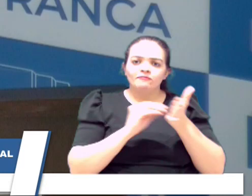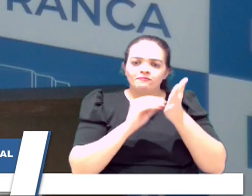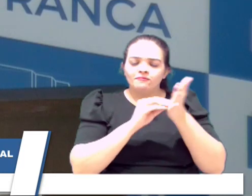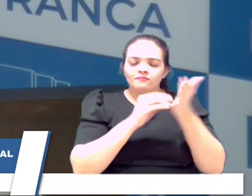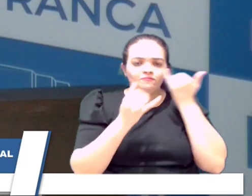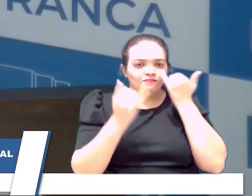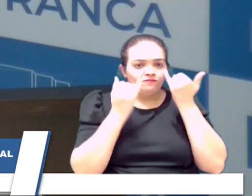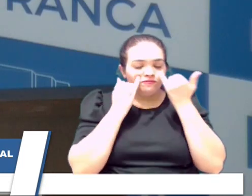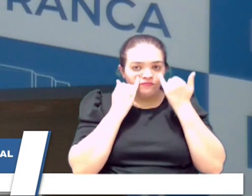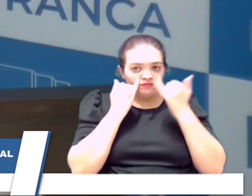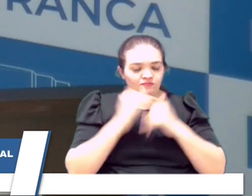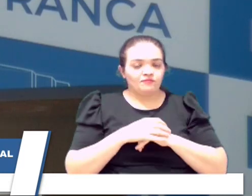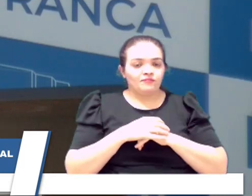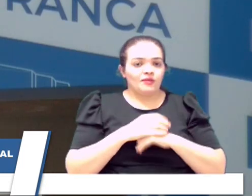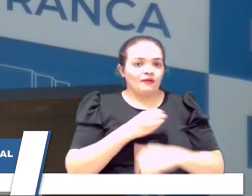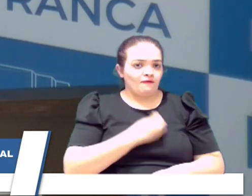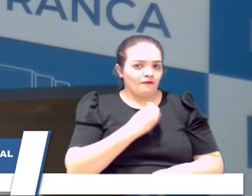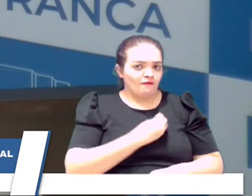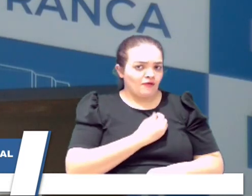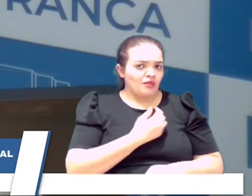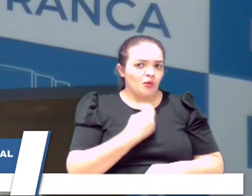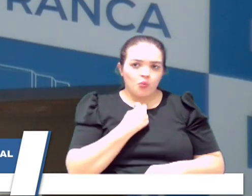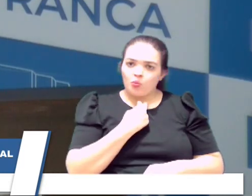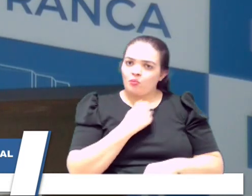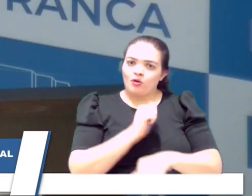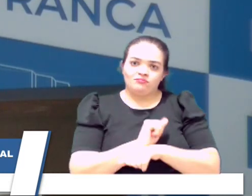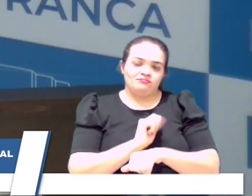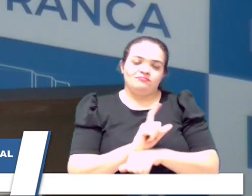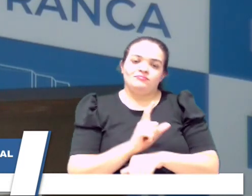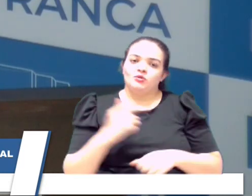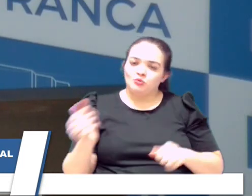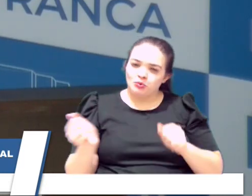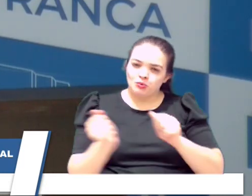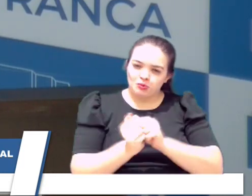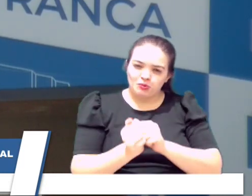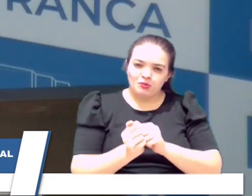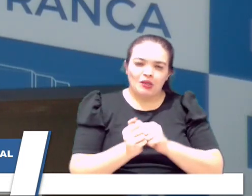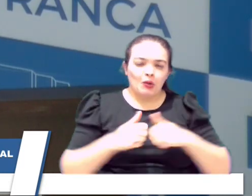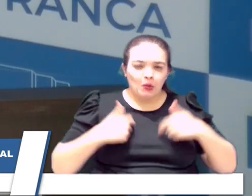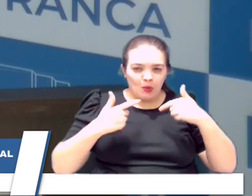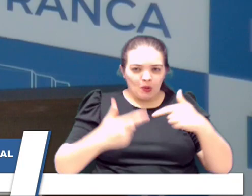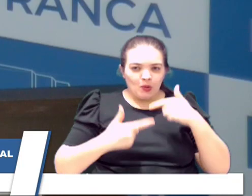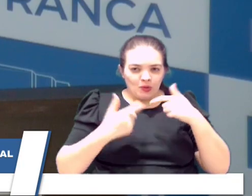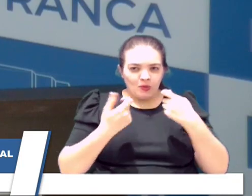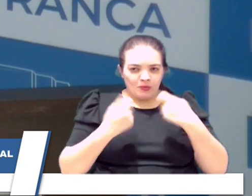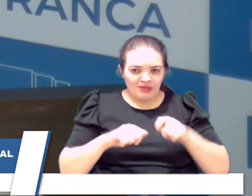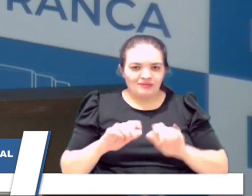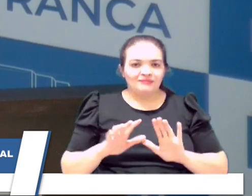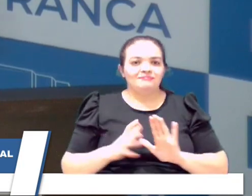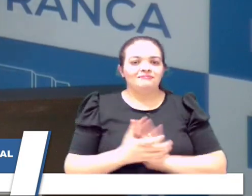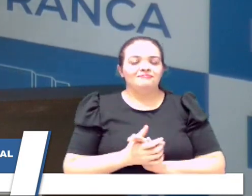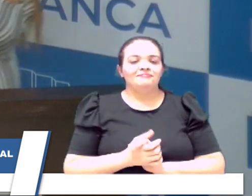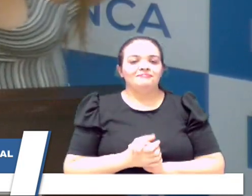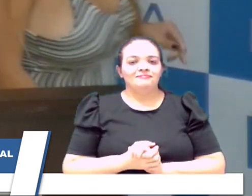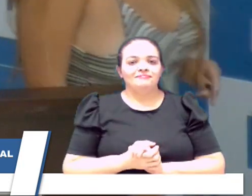dizem, a vida não pode esperar. Então é isso, estamos juntos, estamos na luta para o que precisar.